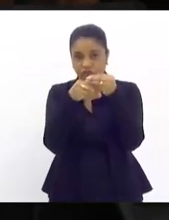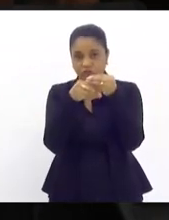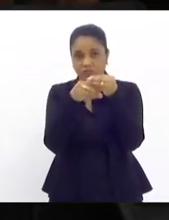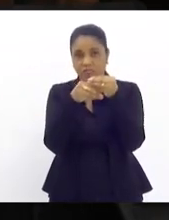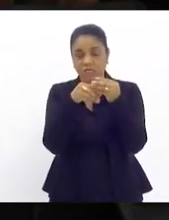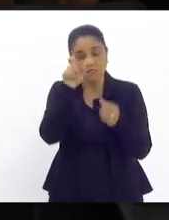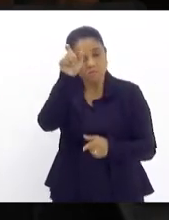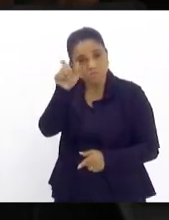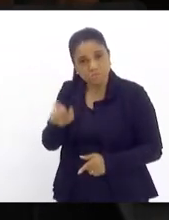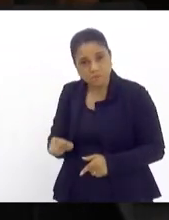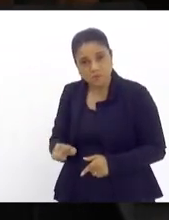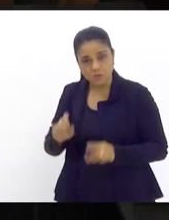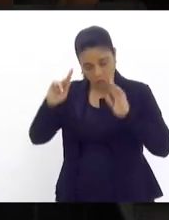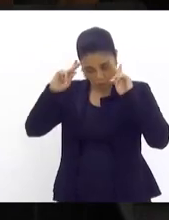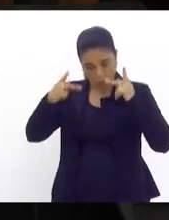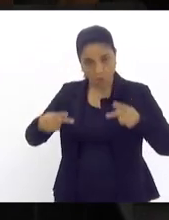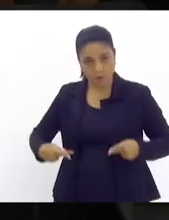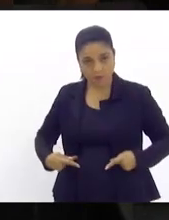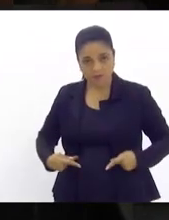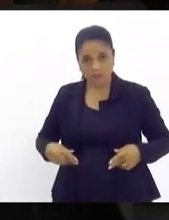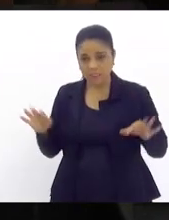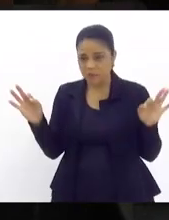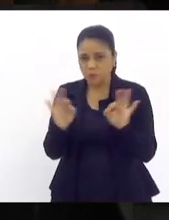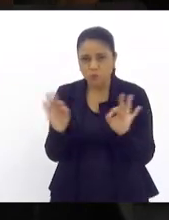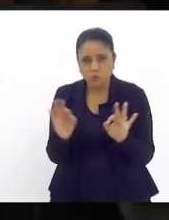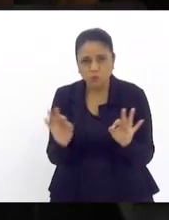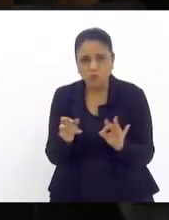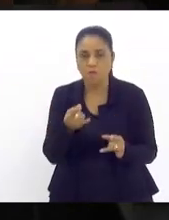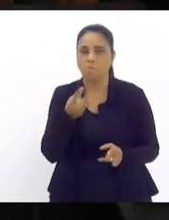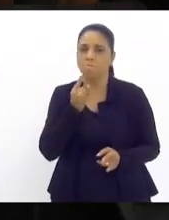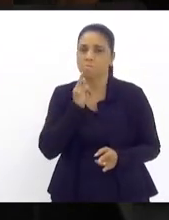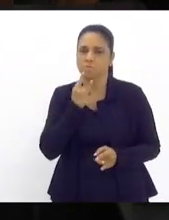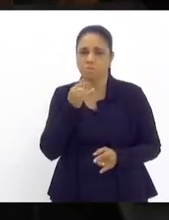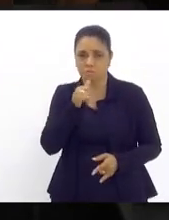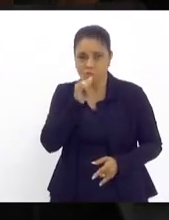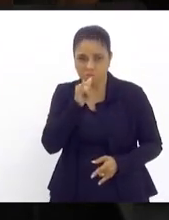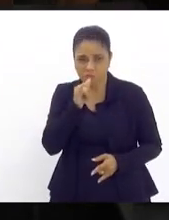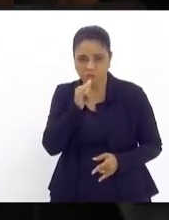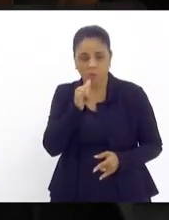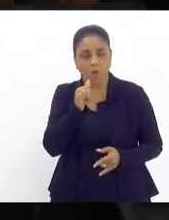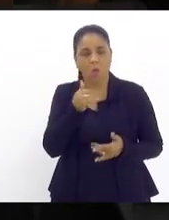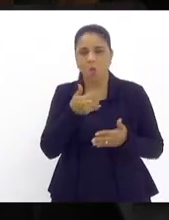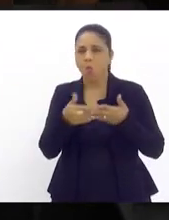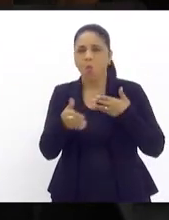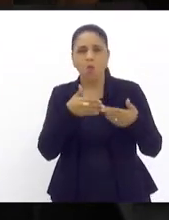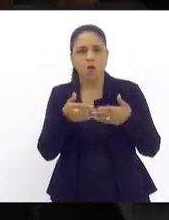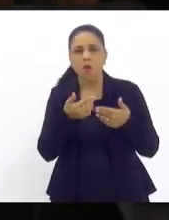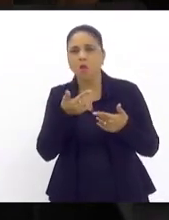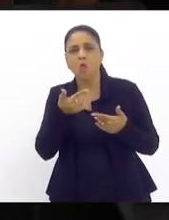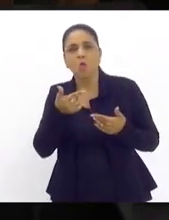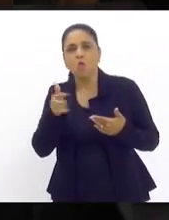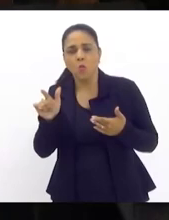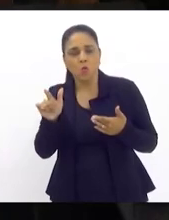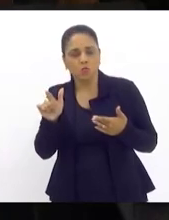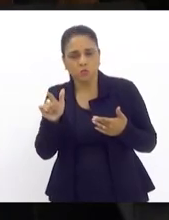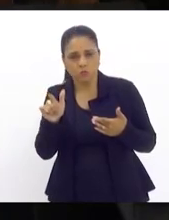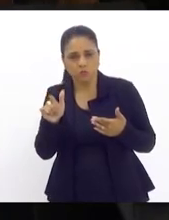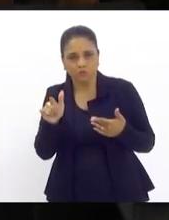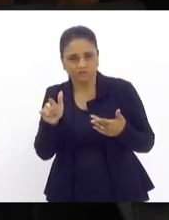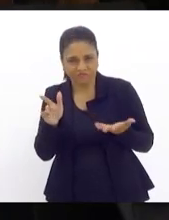dose de álcool ou qualquer outro dispositivo que altere o seu, a sua atenção, o